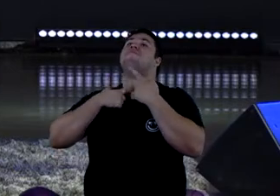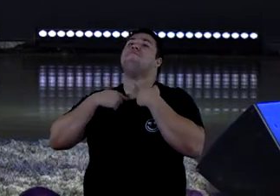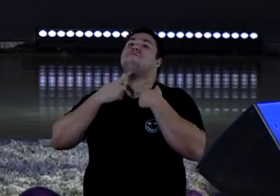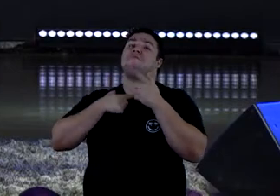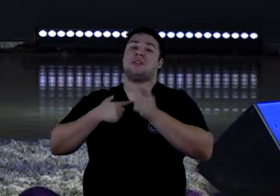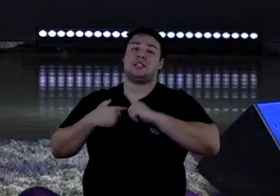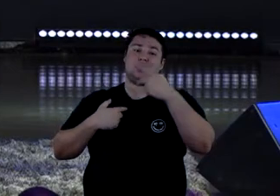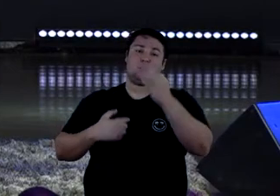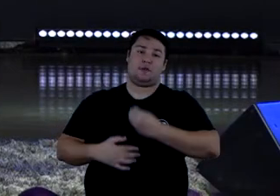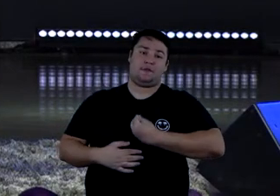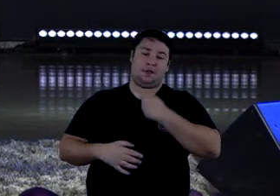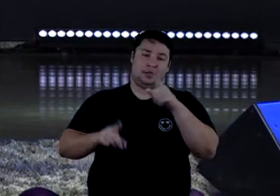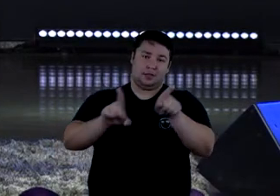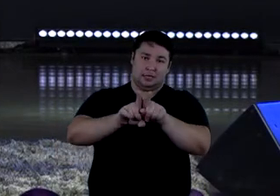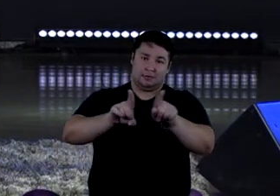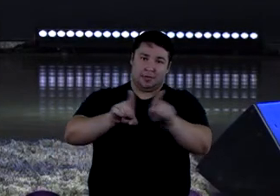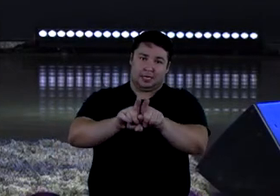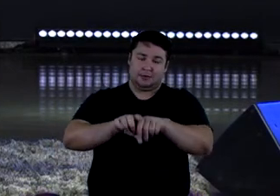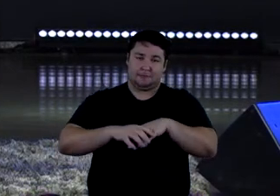existe na tua vida também.